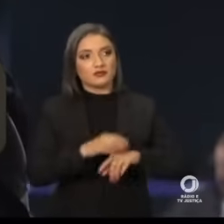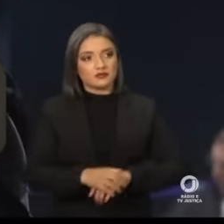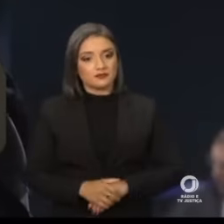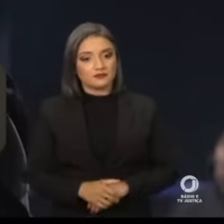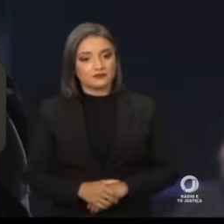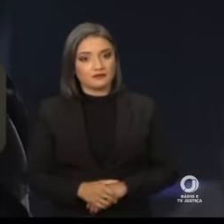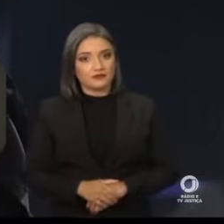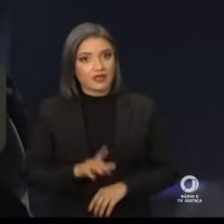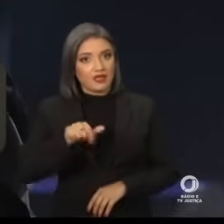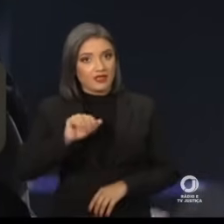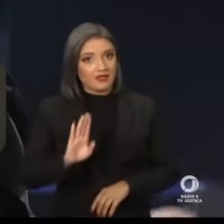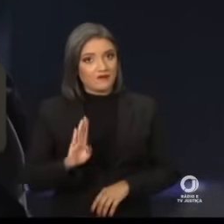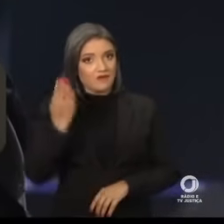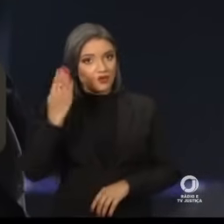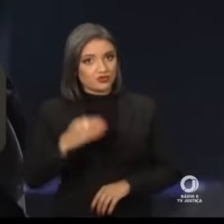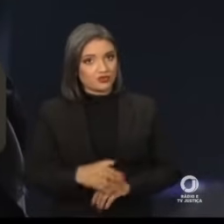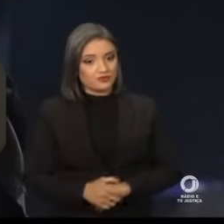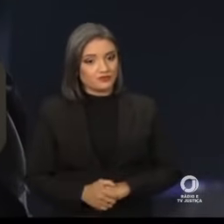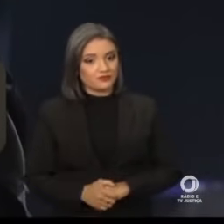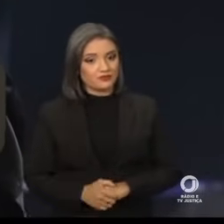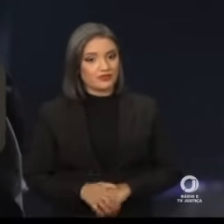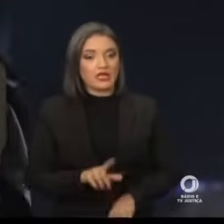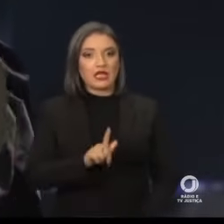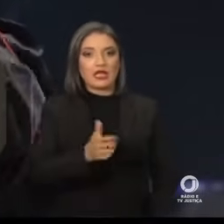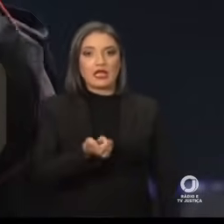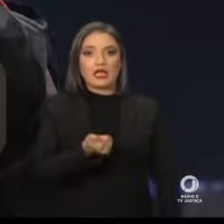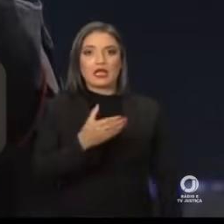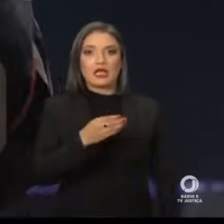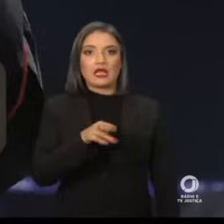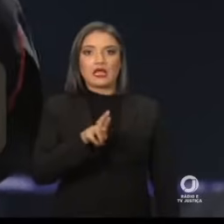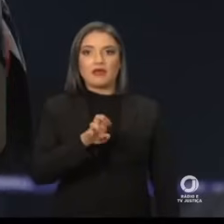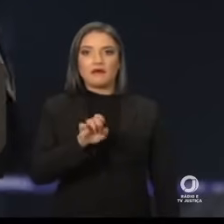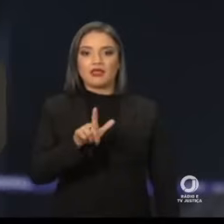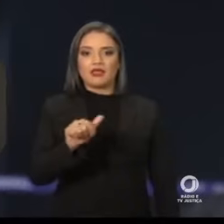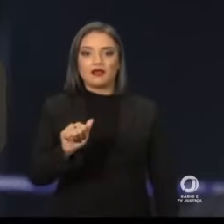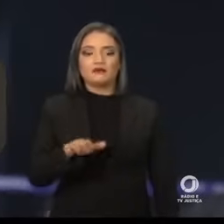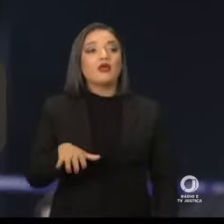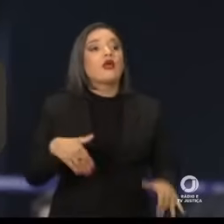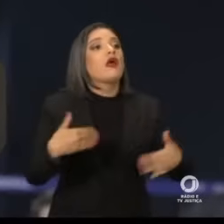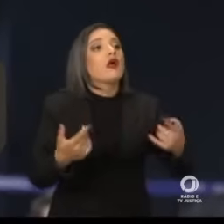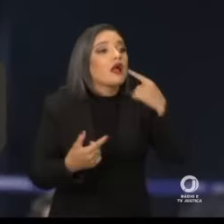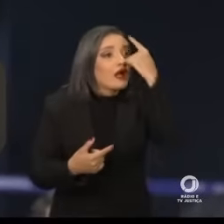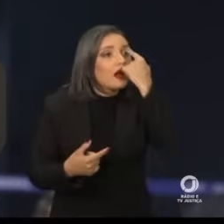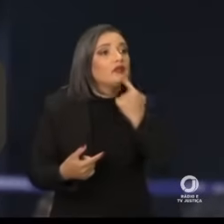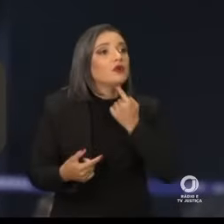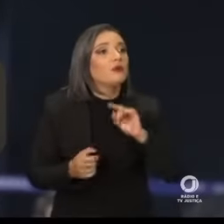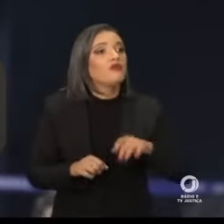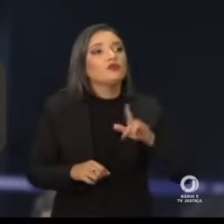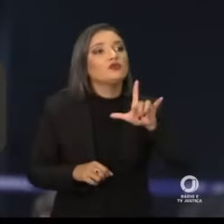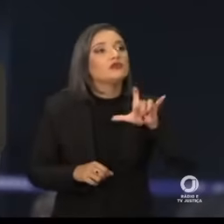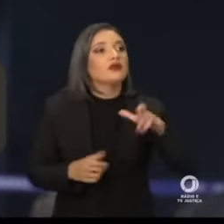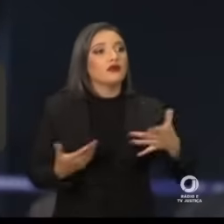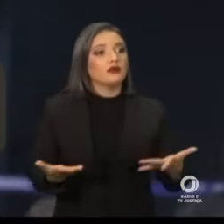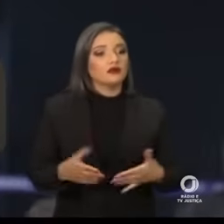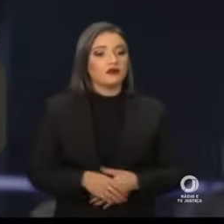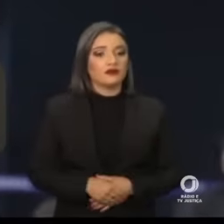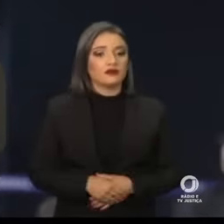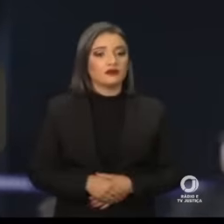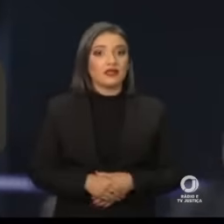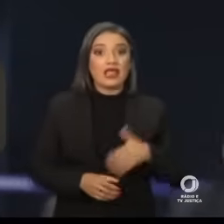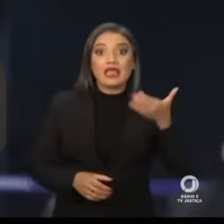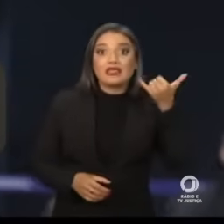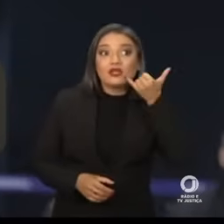Falso. Gabriela R. Aonde está esse perfil do Instagram? No celular